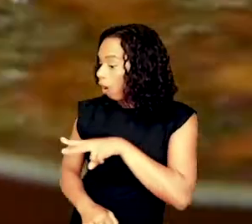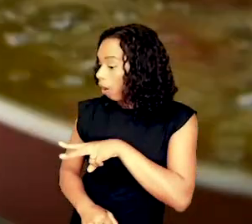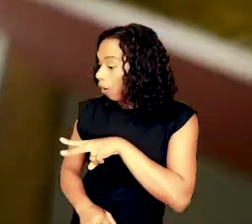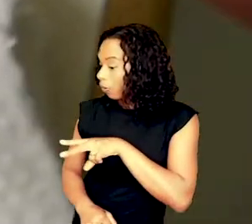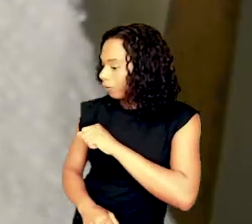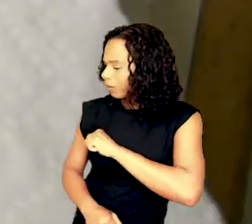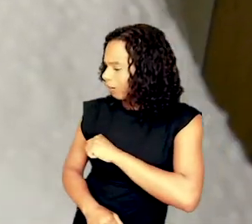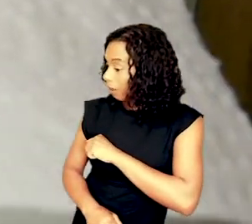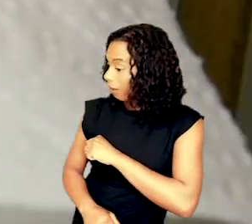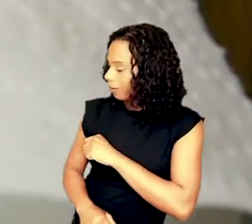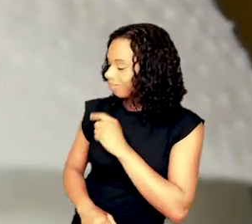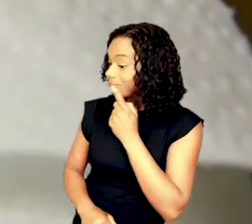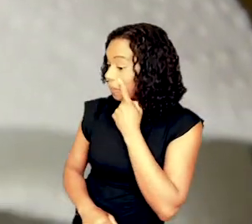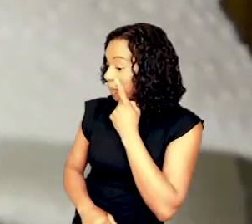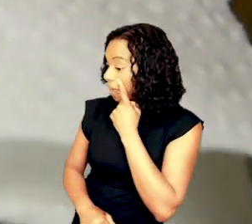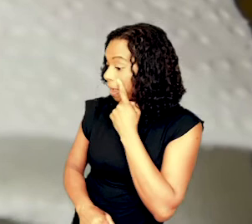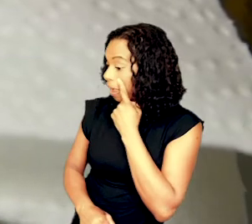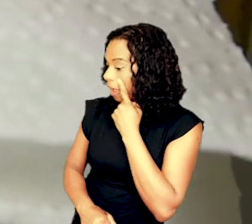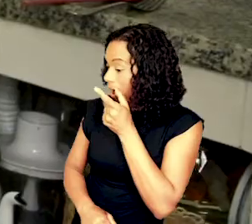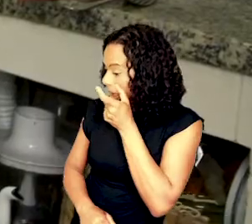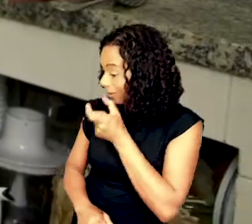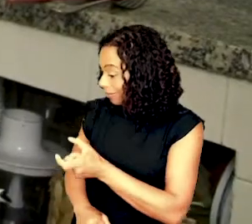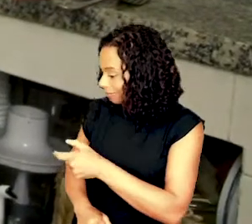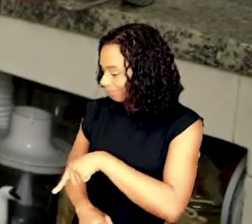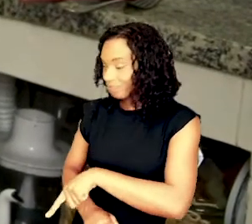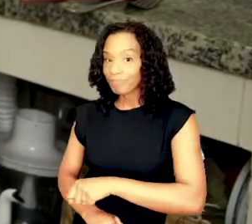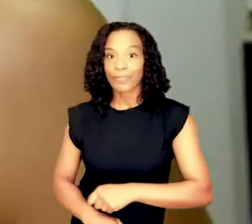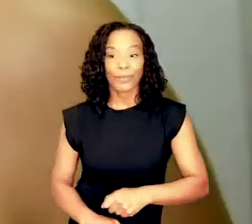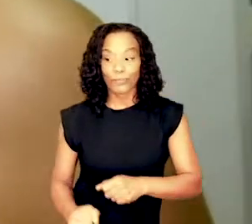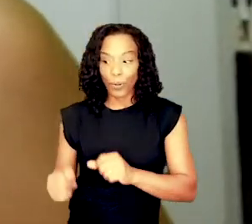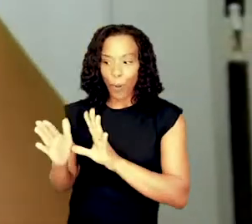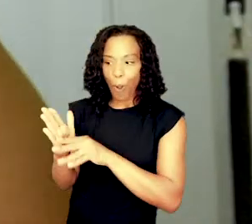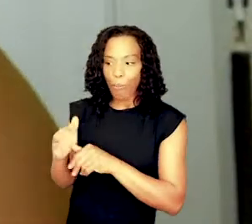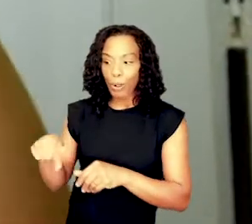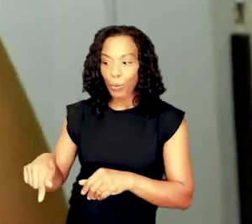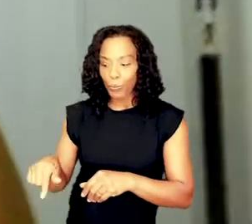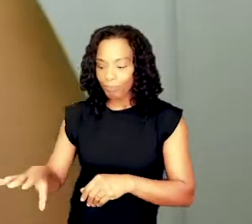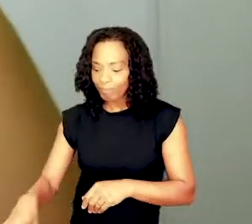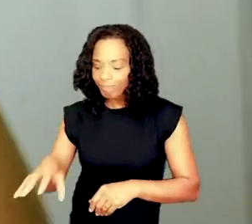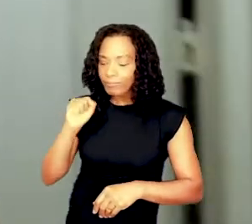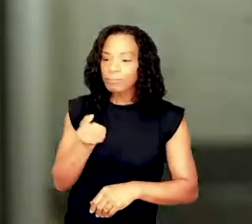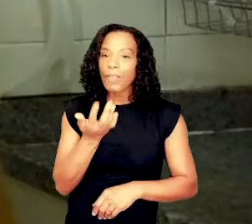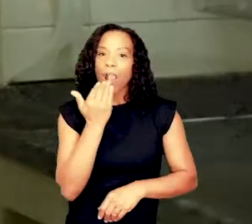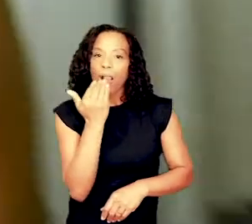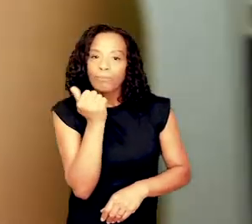Olha isso aqui, Brasil! Eu vou roubar um tofu aqui.